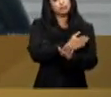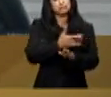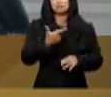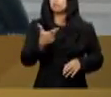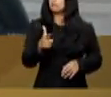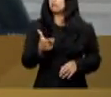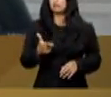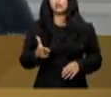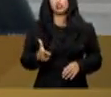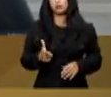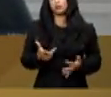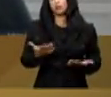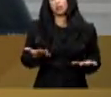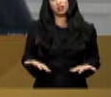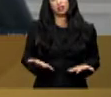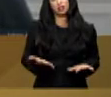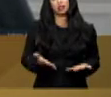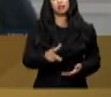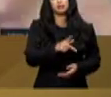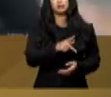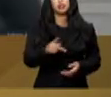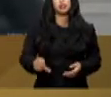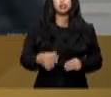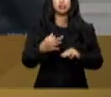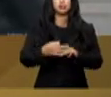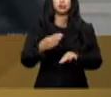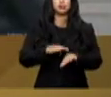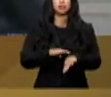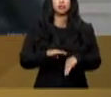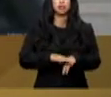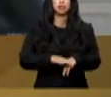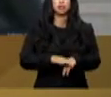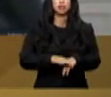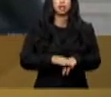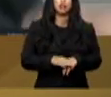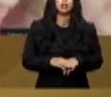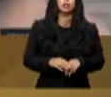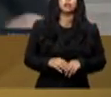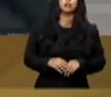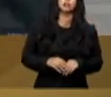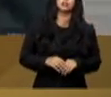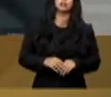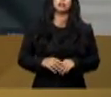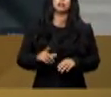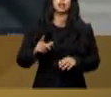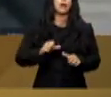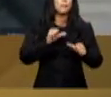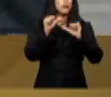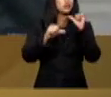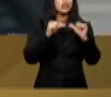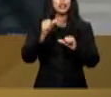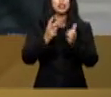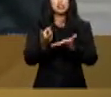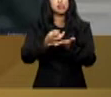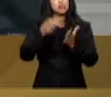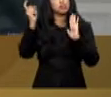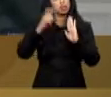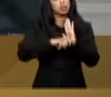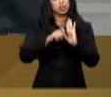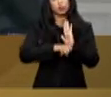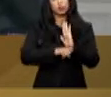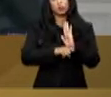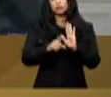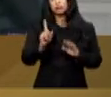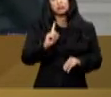houve, então, presidente, colegas, alterações quanto às matérias, como disse, tributárias. Por isso é que